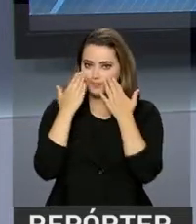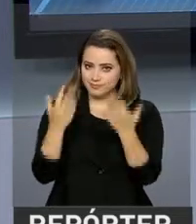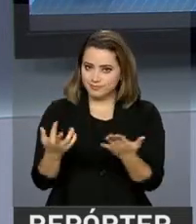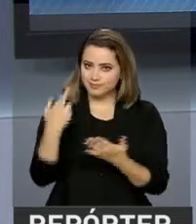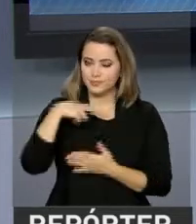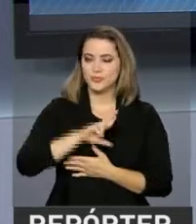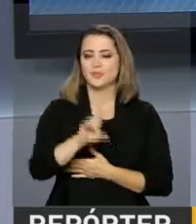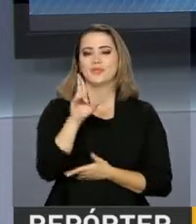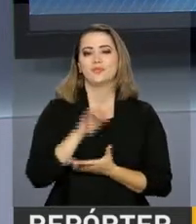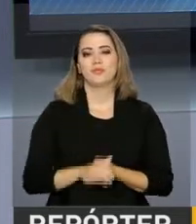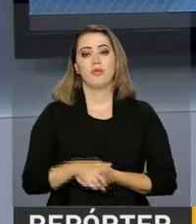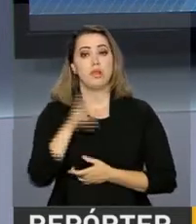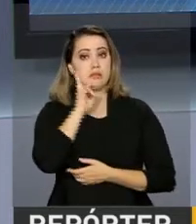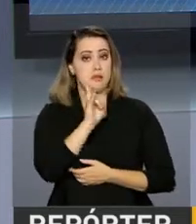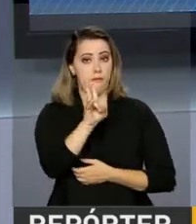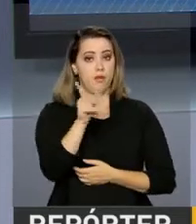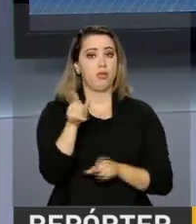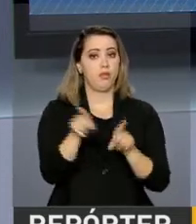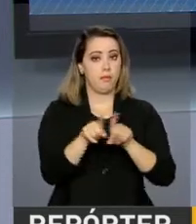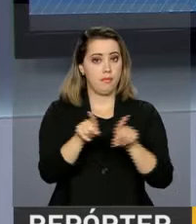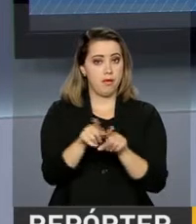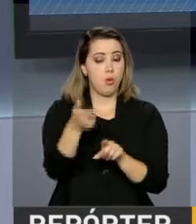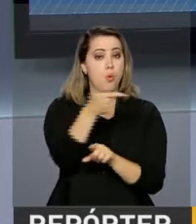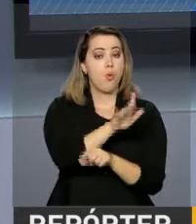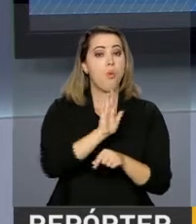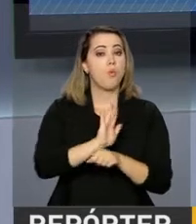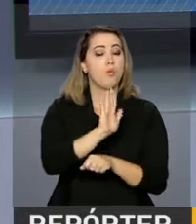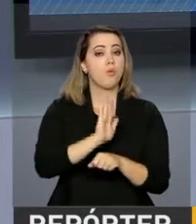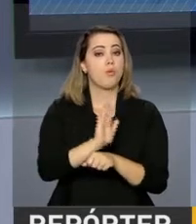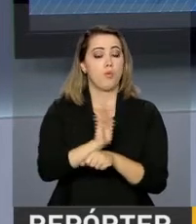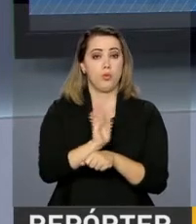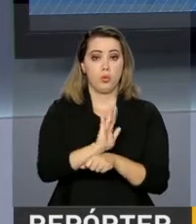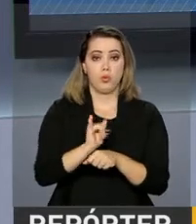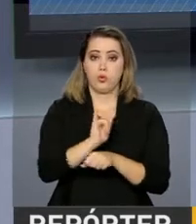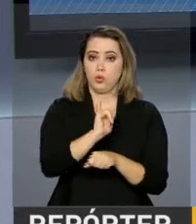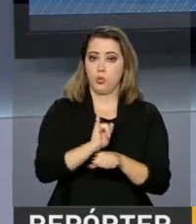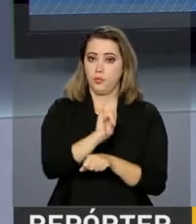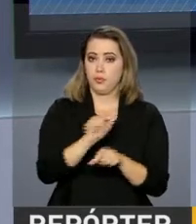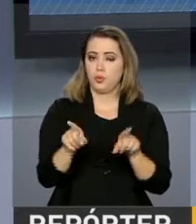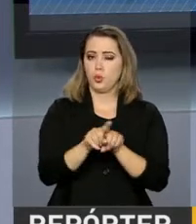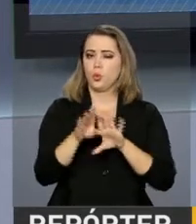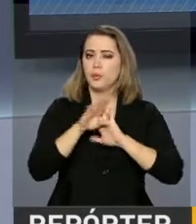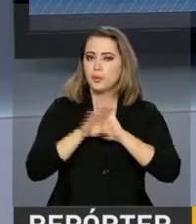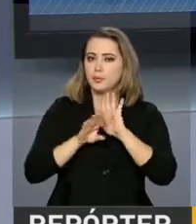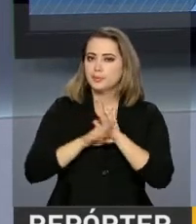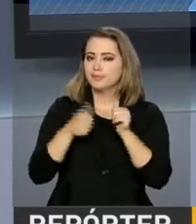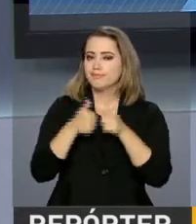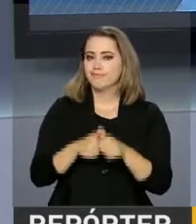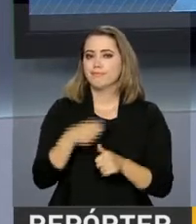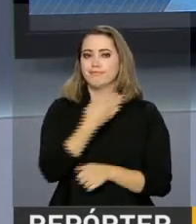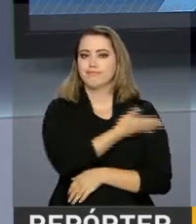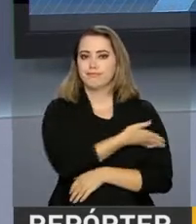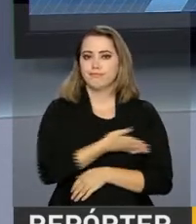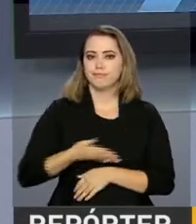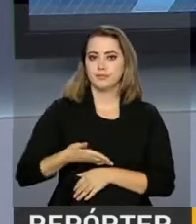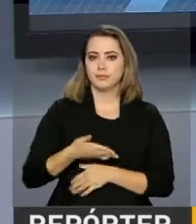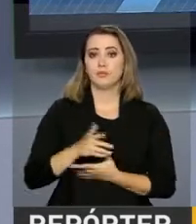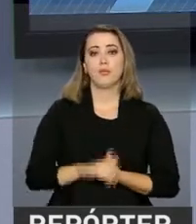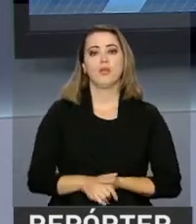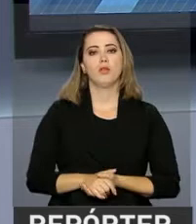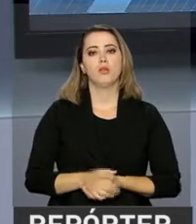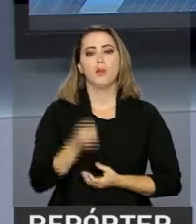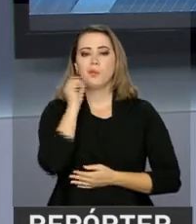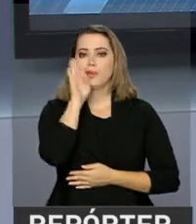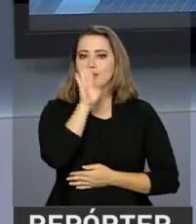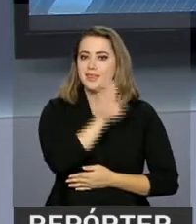Repórter NBR. Você pode rever as reportagens no YouTube. Toda a programação também está disponível em nossa página na internet.